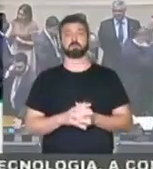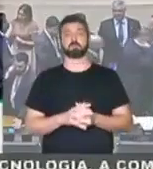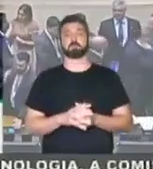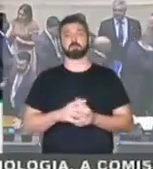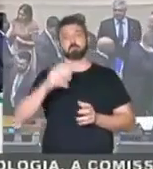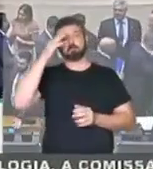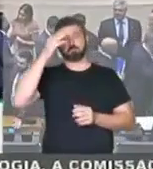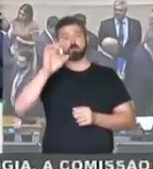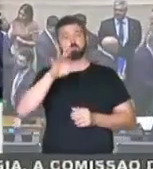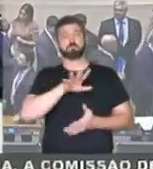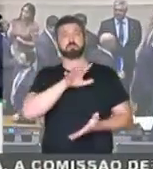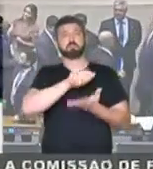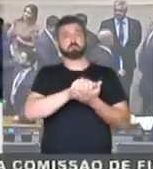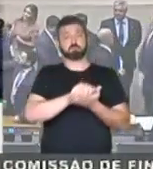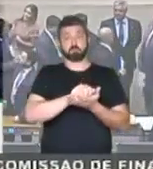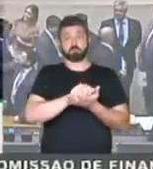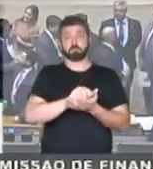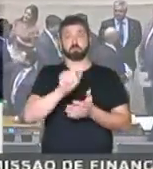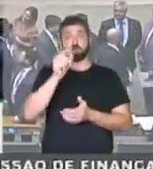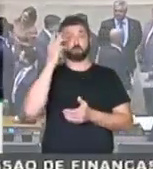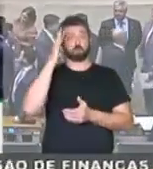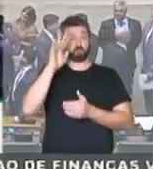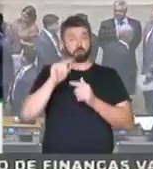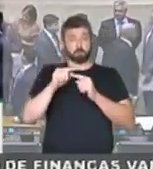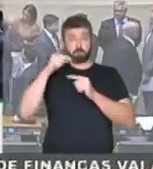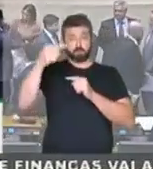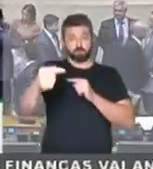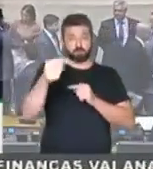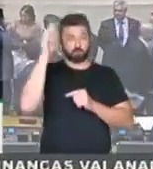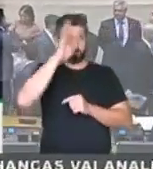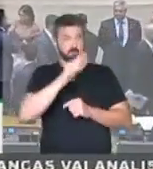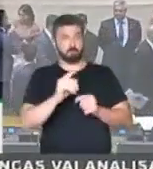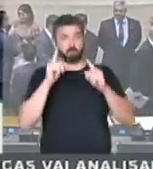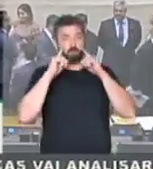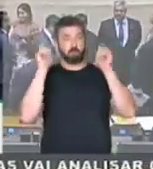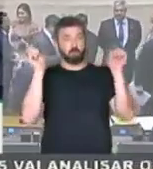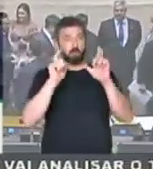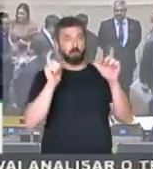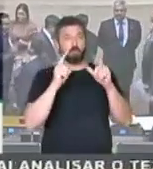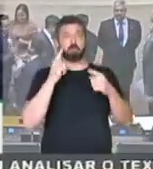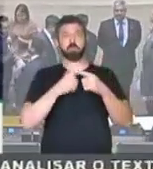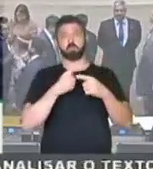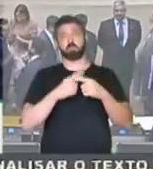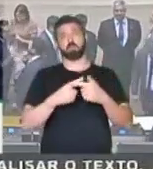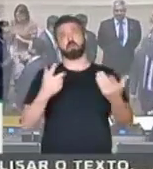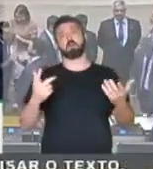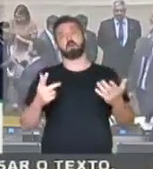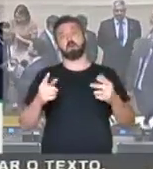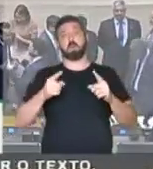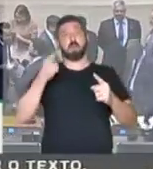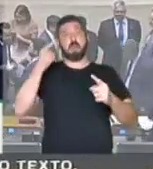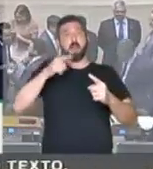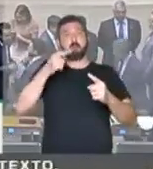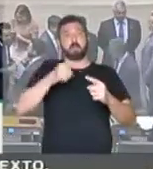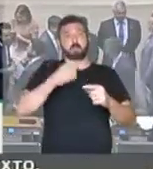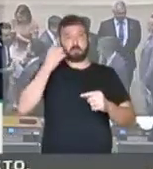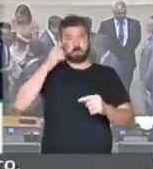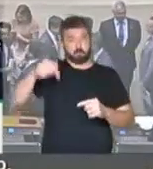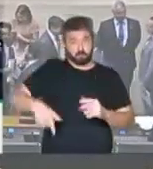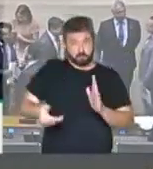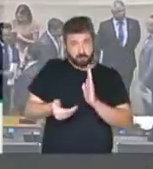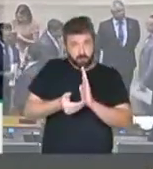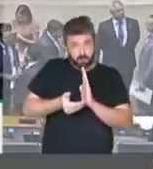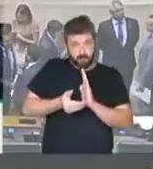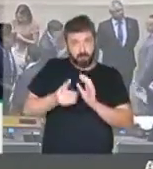Presidente, obrigada. Só queria registrar que poucos dias depois todo o Brasil ficar estarrecido com a ameaça de um deputado